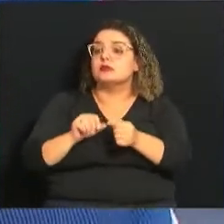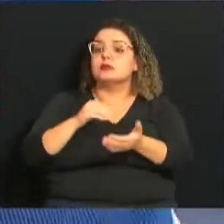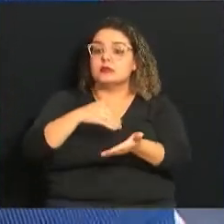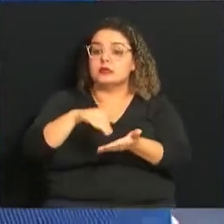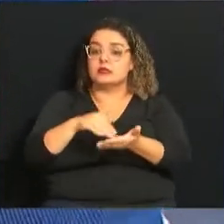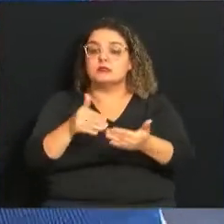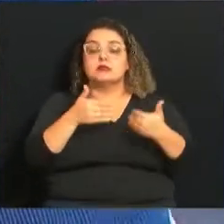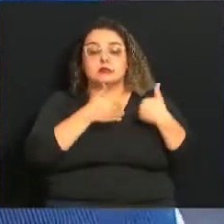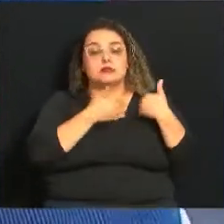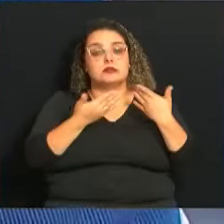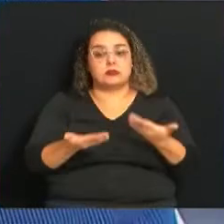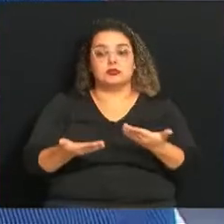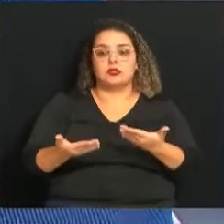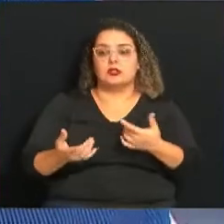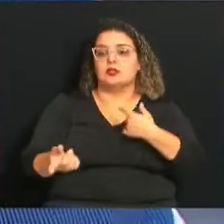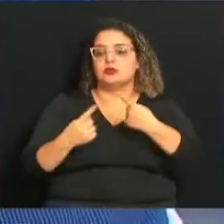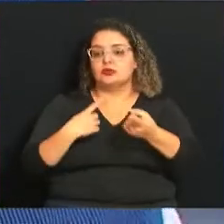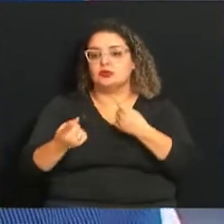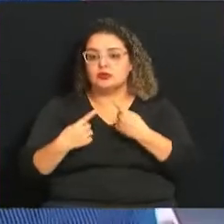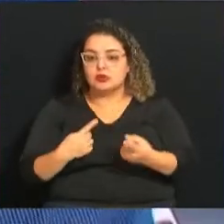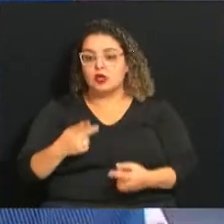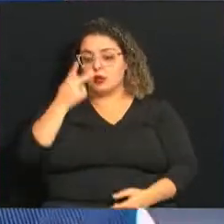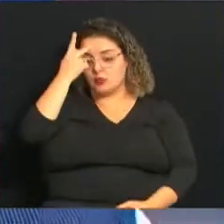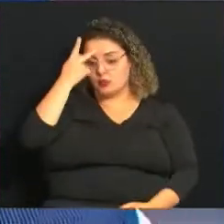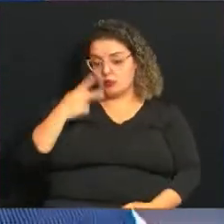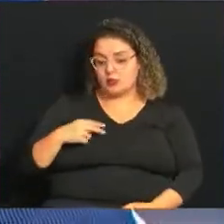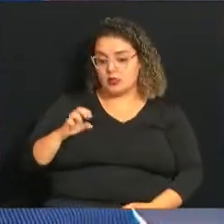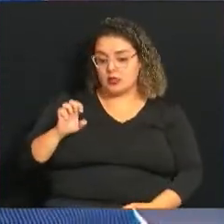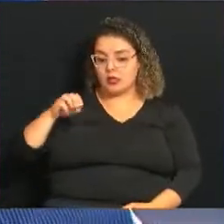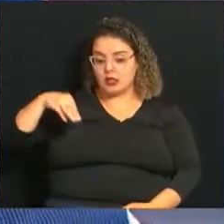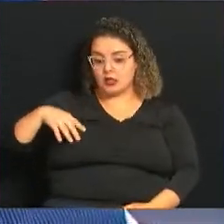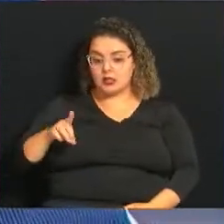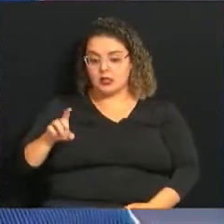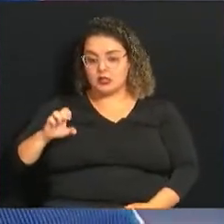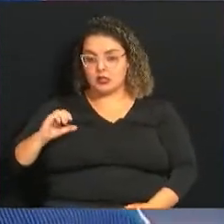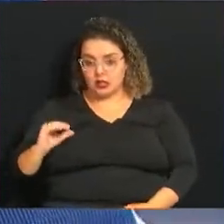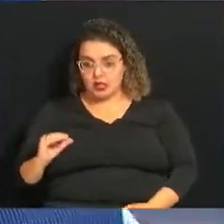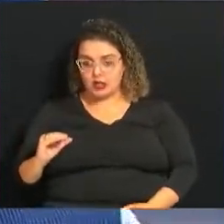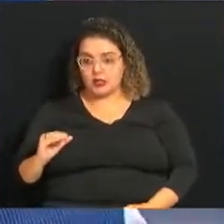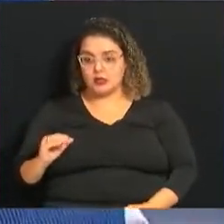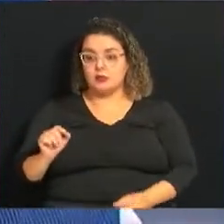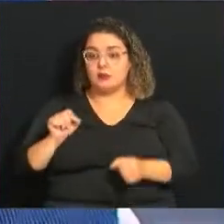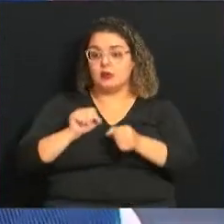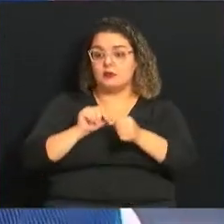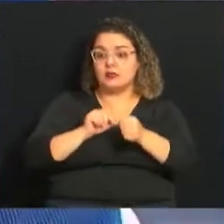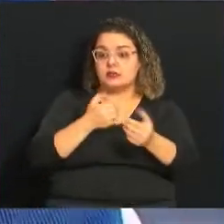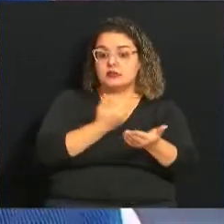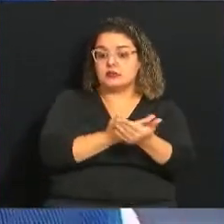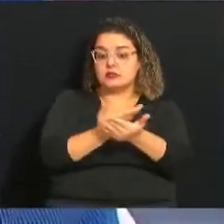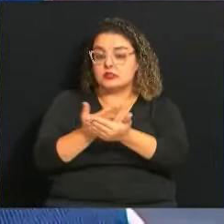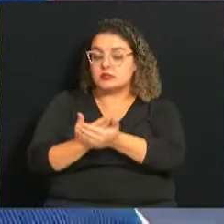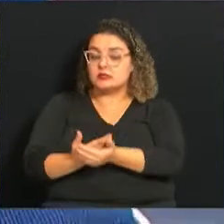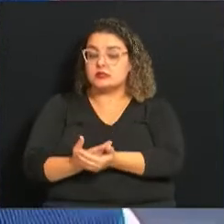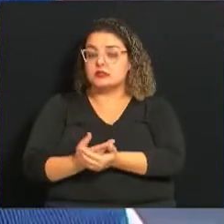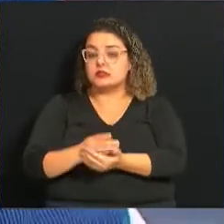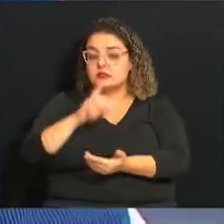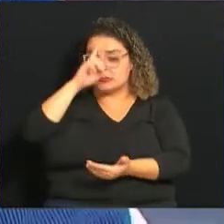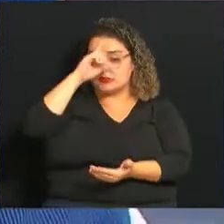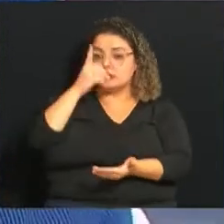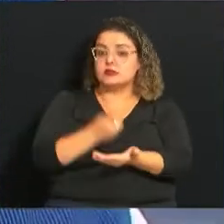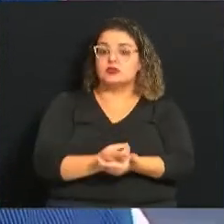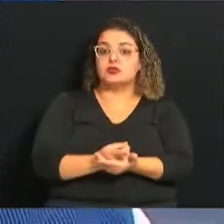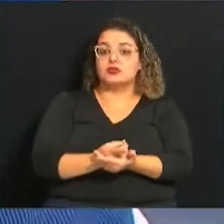caso, a Secretaria de Transporte, a própria INDEC, para que possa fazer esse estudo e determinar a